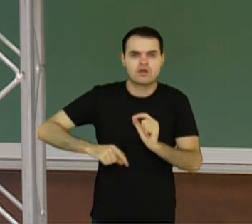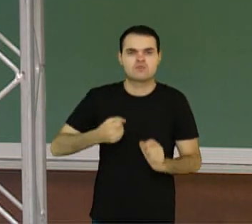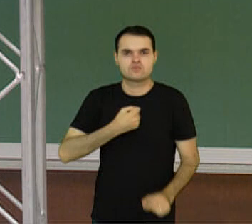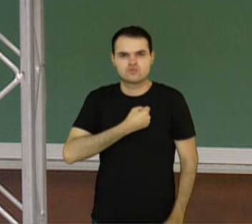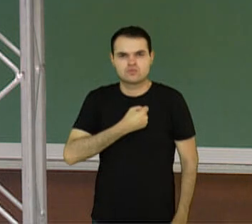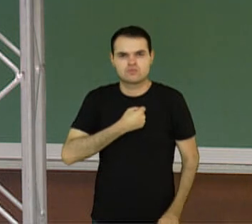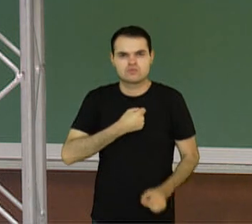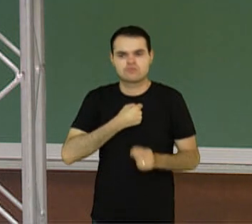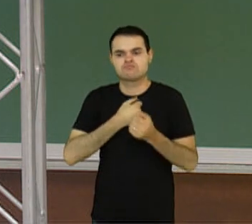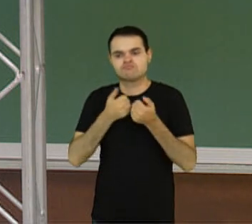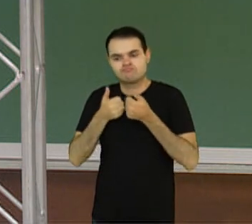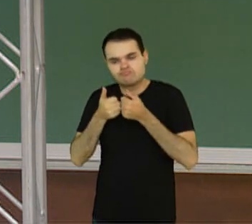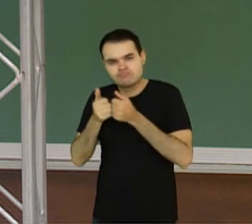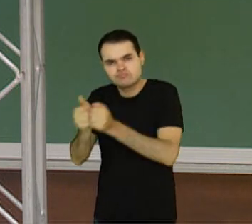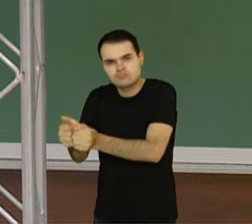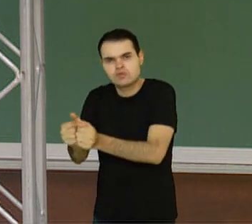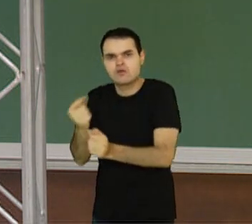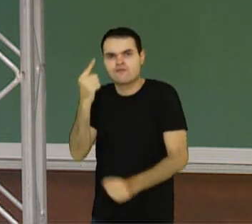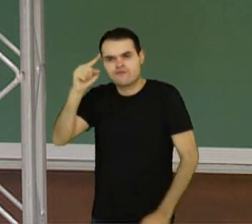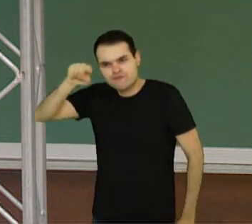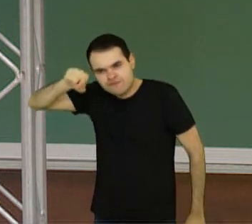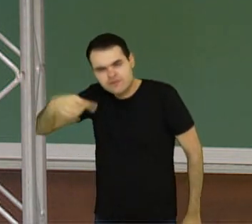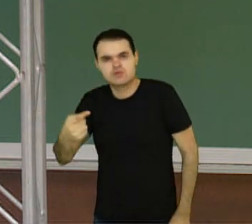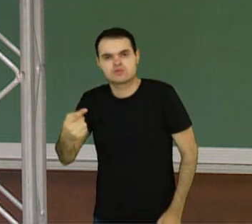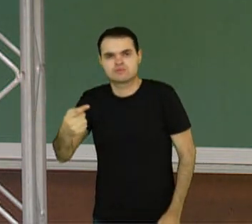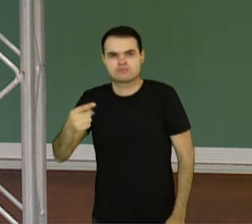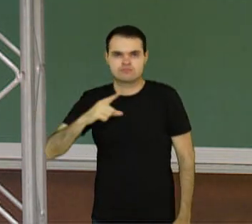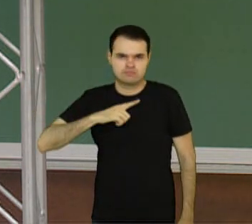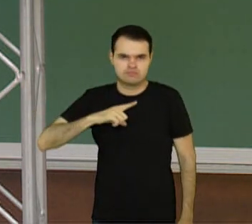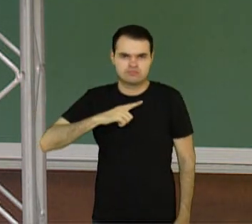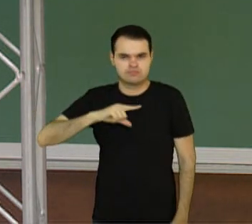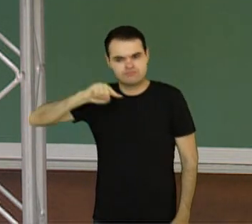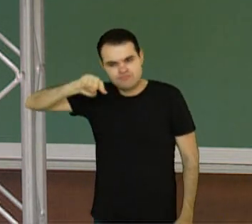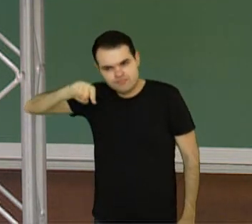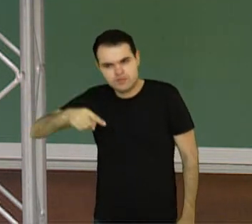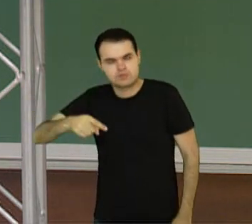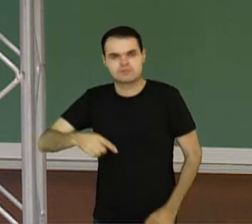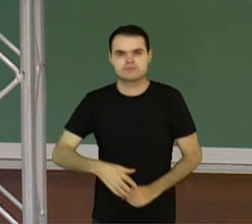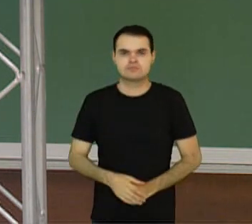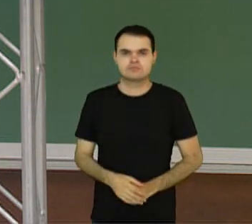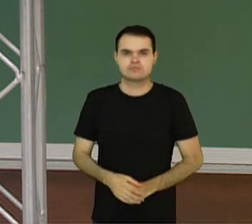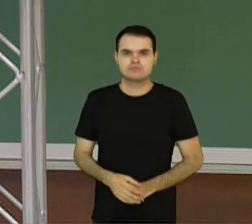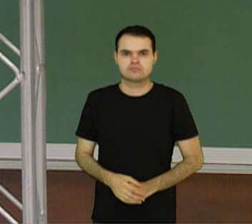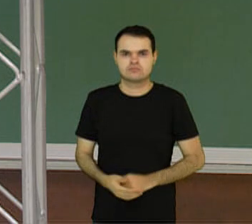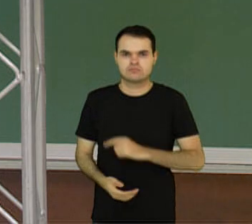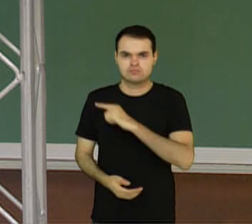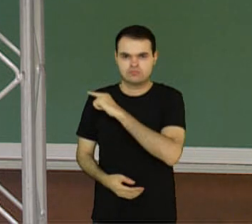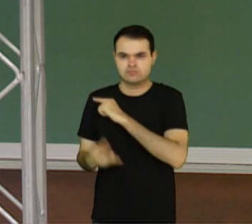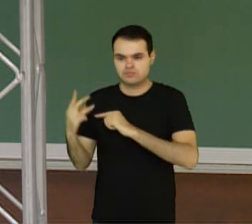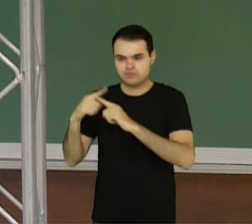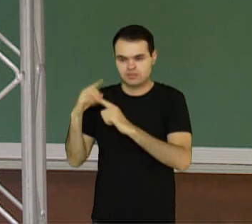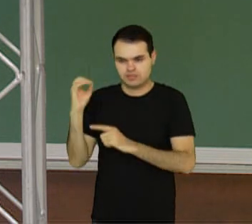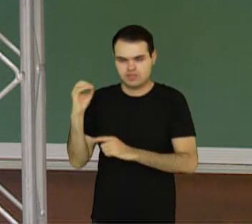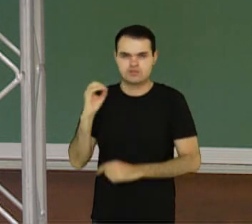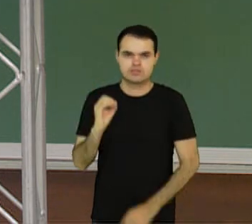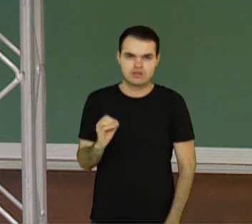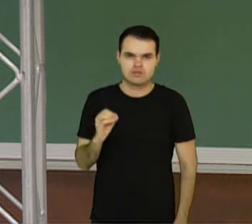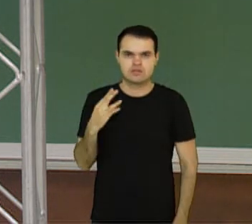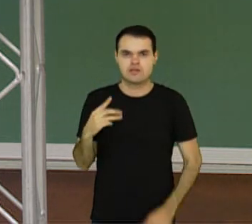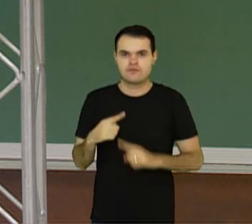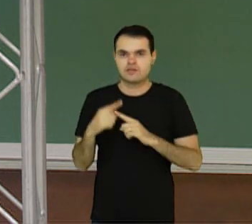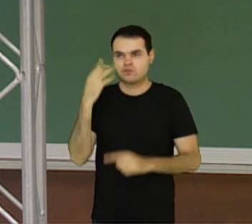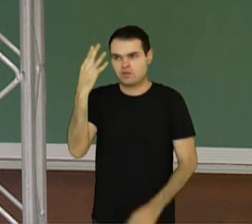que acompanha uma vírgula. Então a professora colocou, ó, 3 vezes 0 é 0, 3 vezes